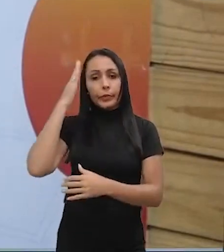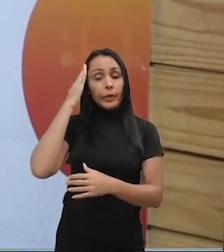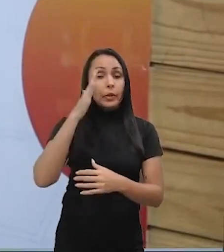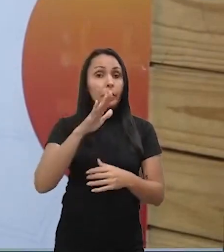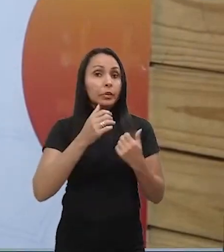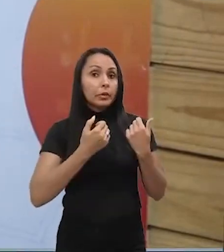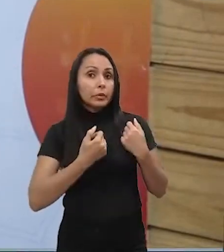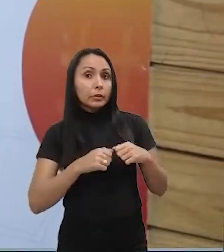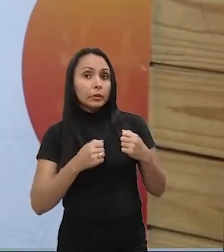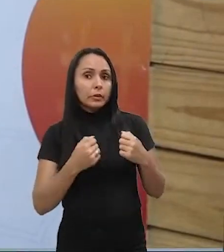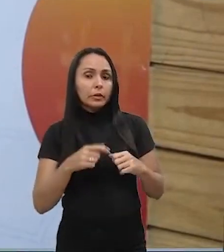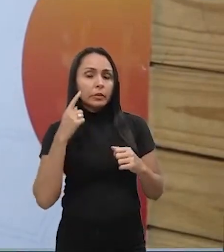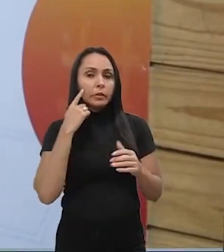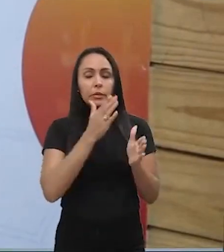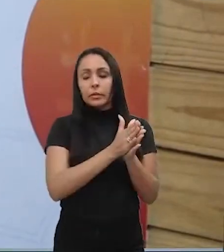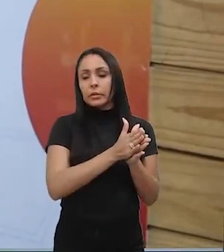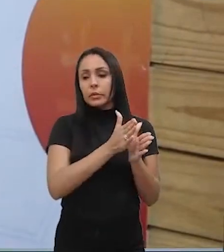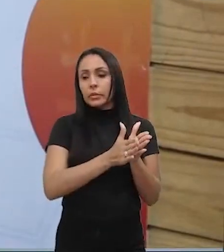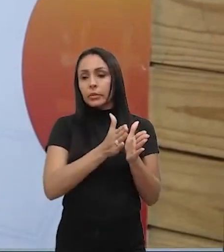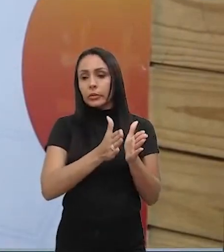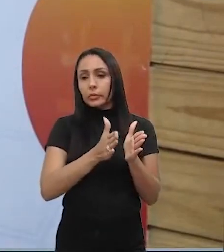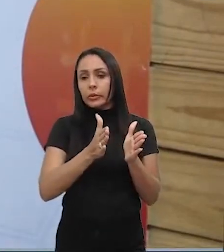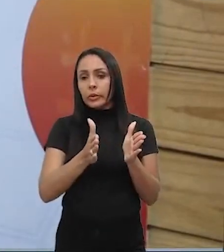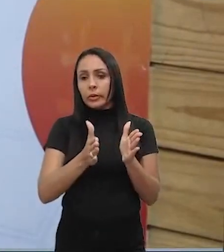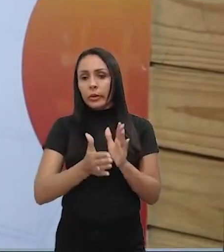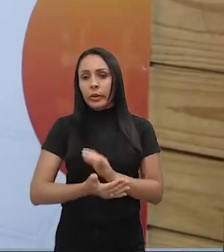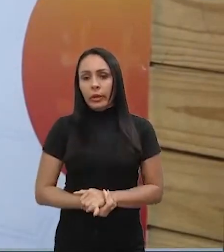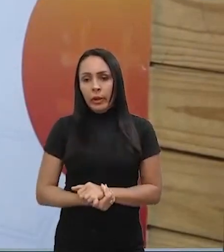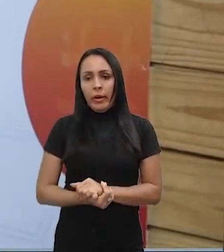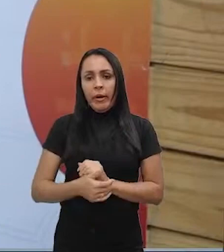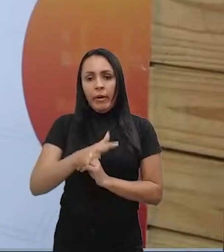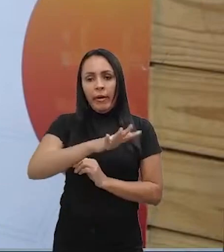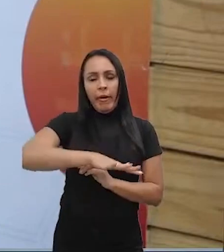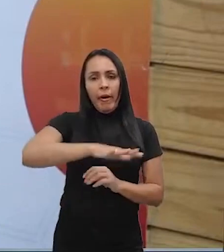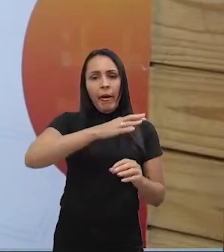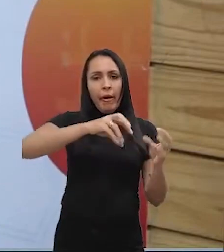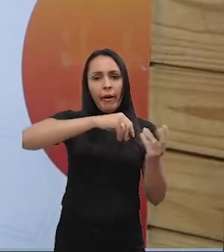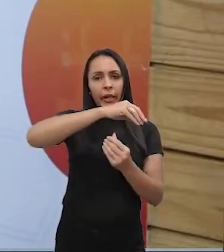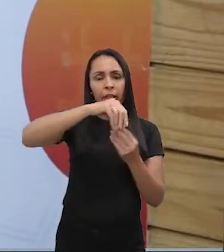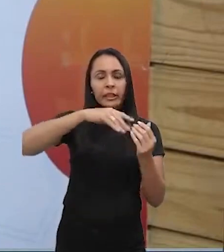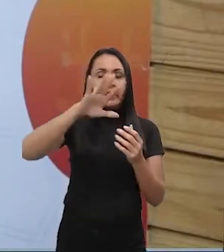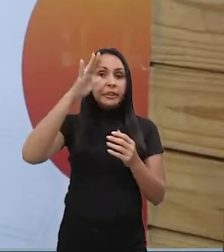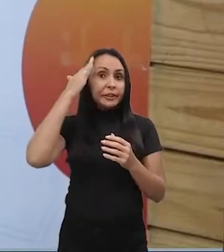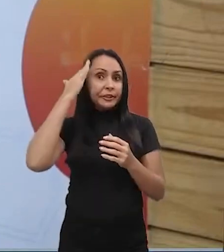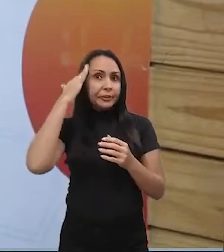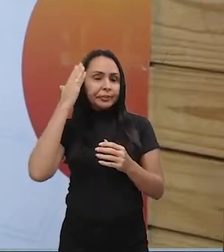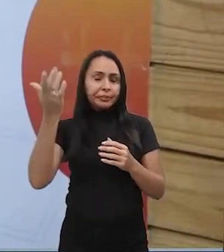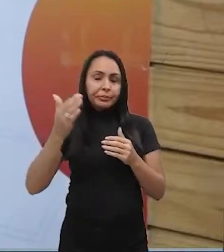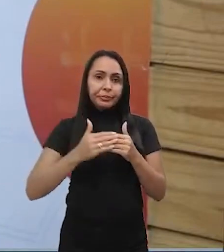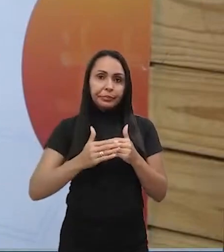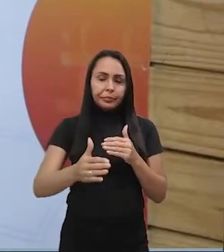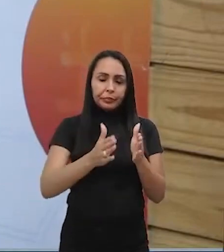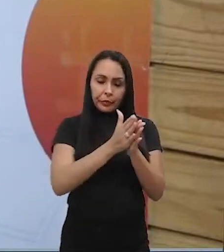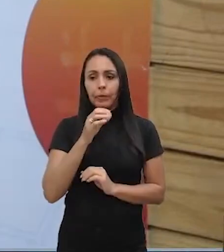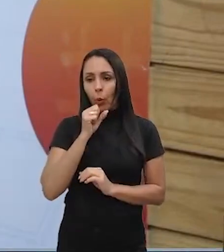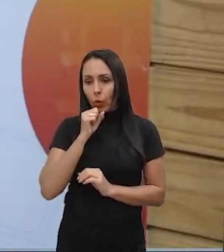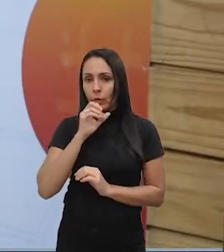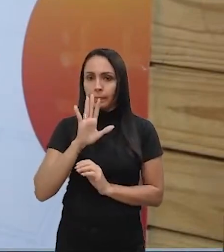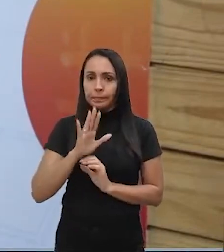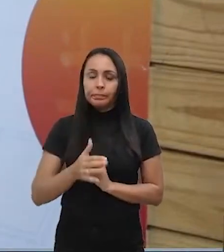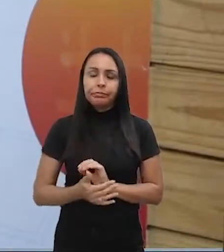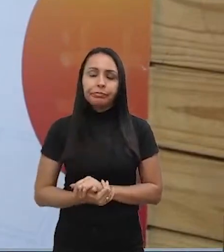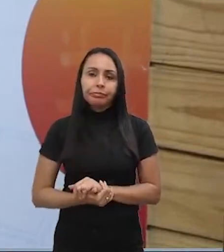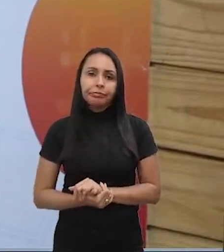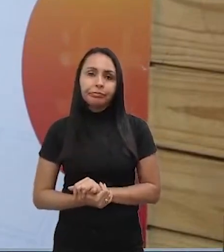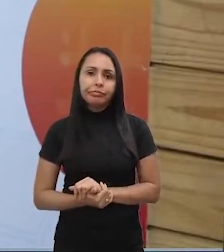nós precisávamos dividir essas terras. Foram eles que entenderam que a partir da divisão das terras haveria